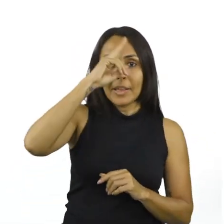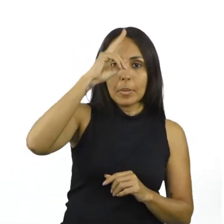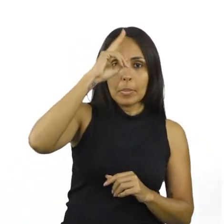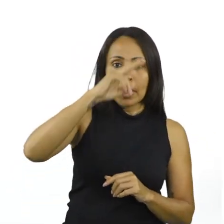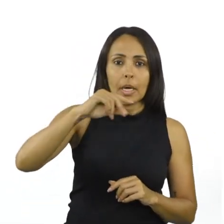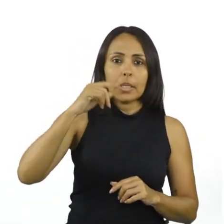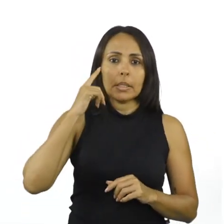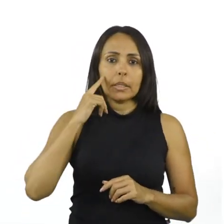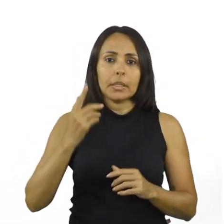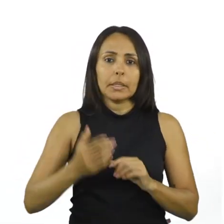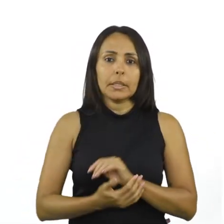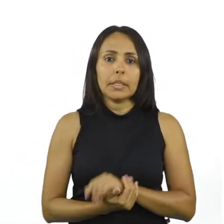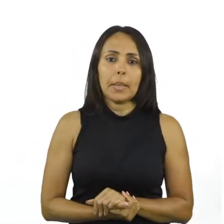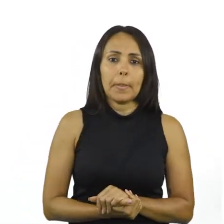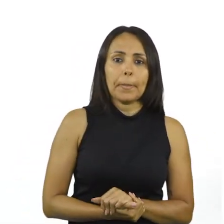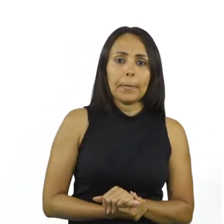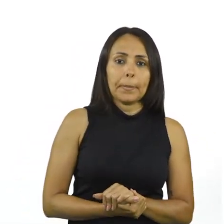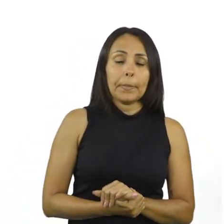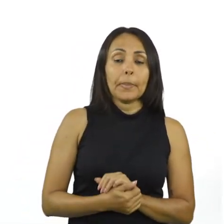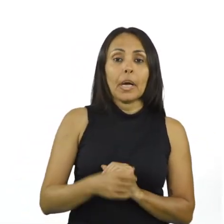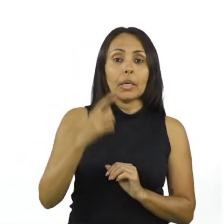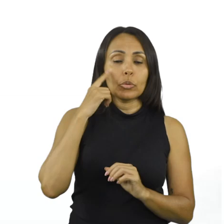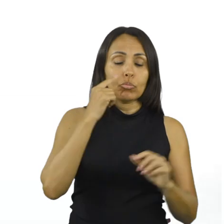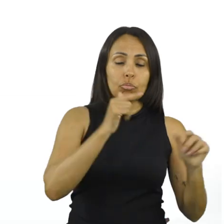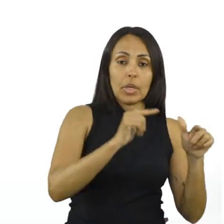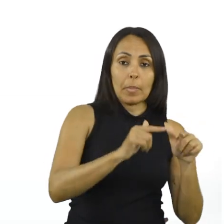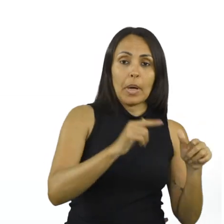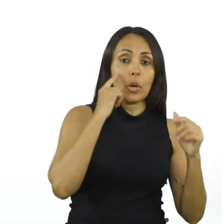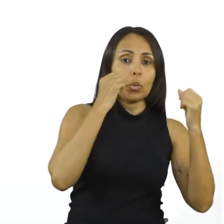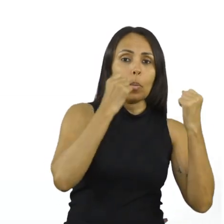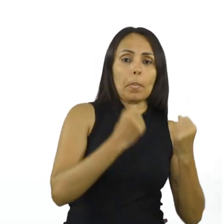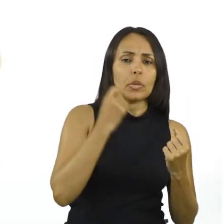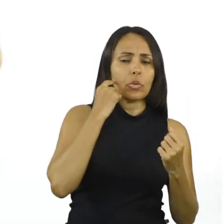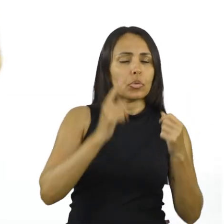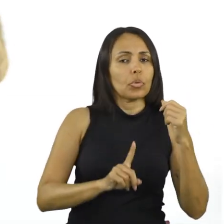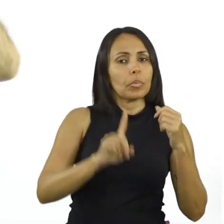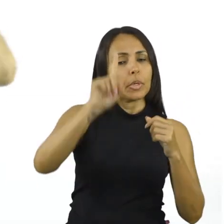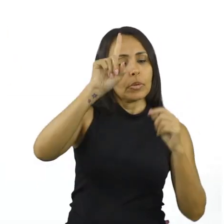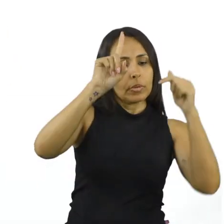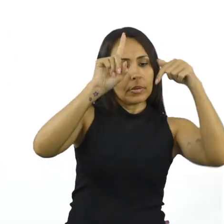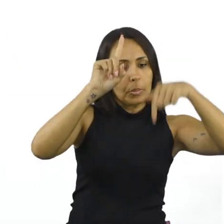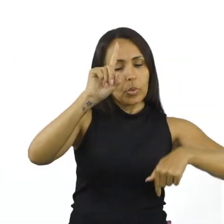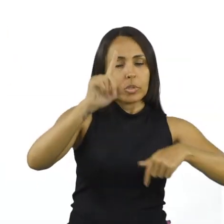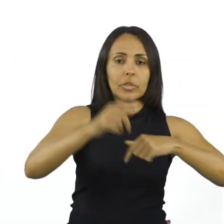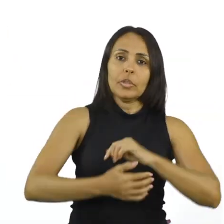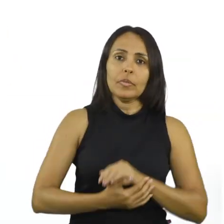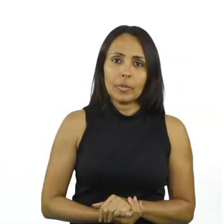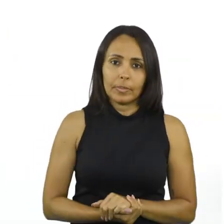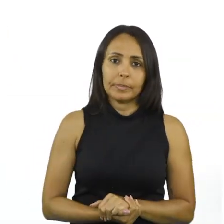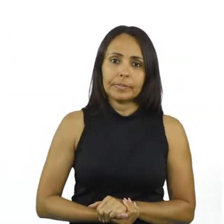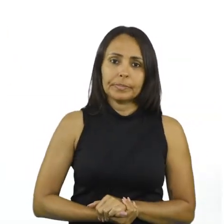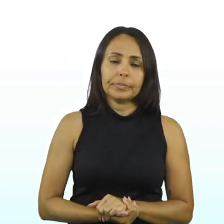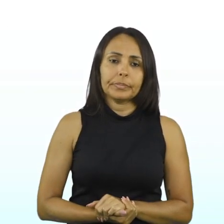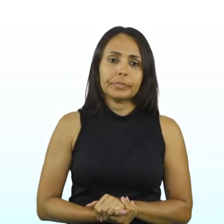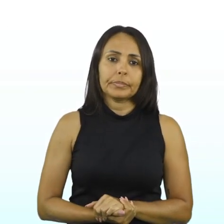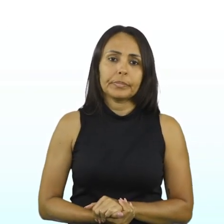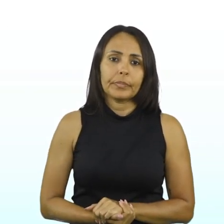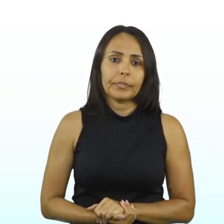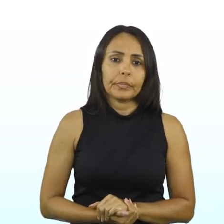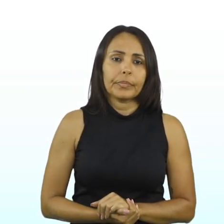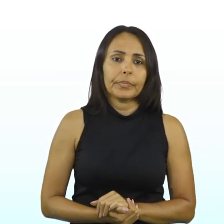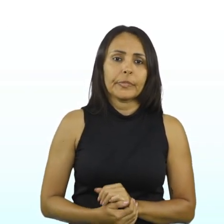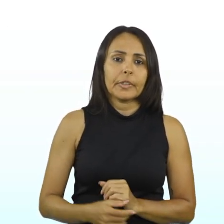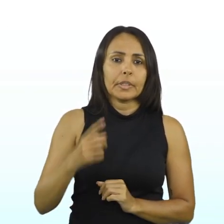que o peso é massa vezes gravidade. Então, lembre-se, o trabalho do peso subindo negativo, descendo positivo. Tá